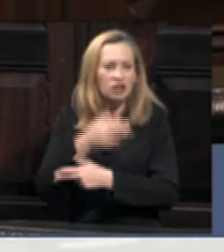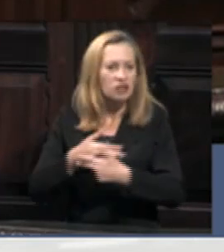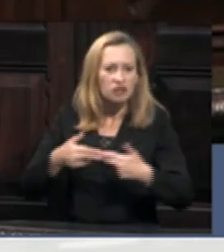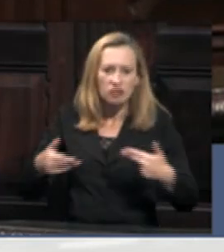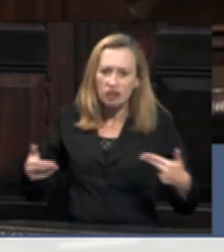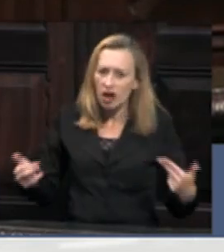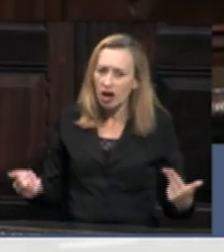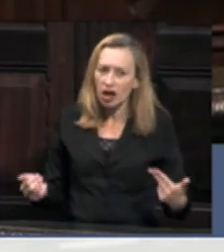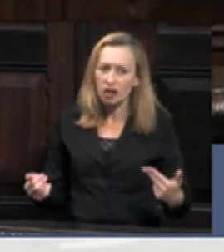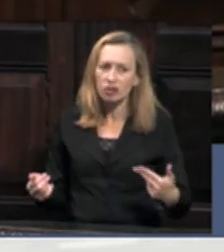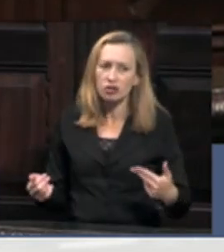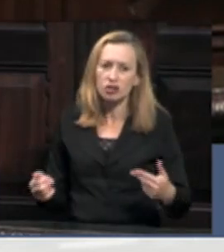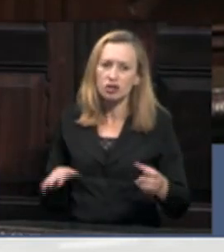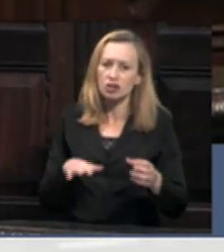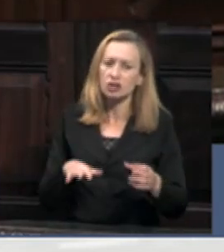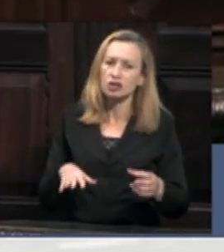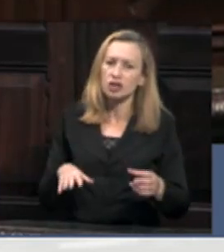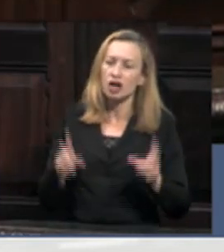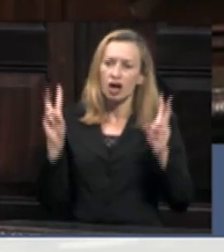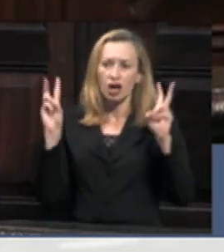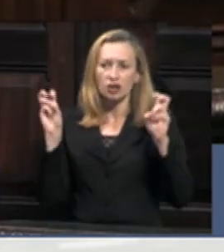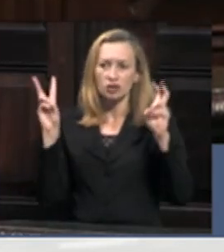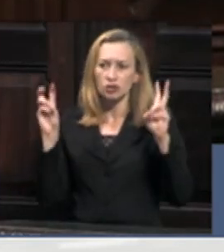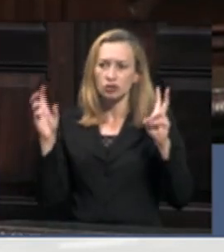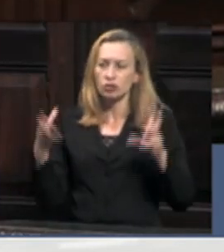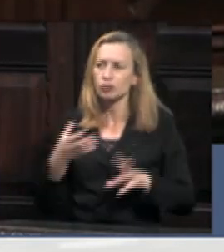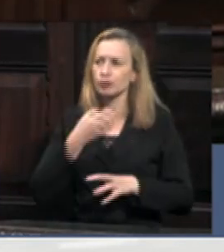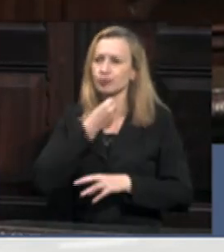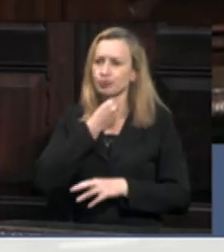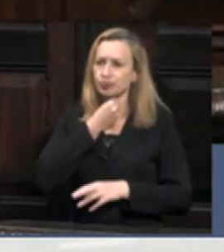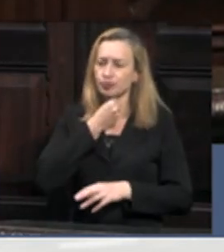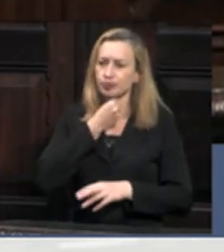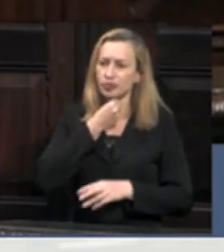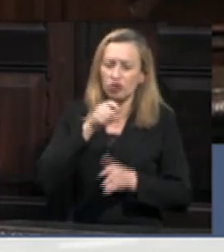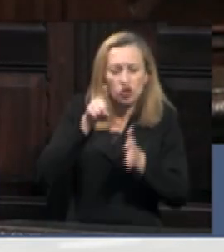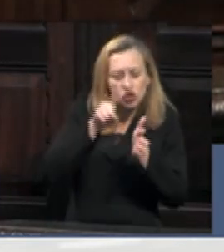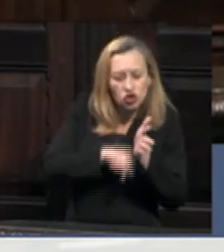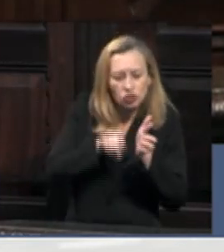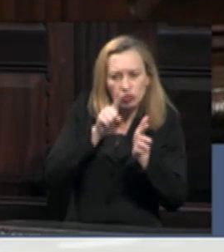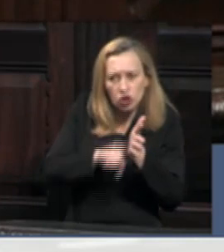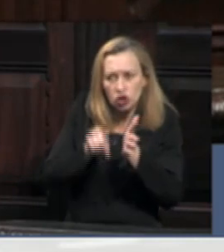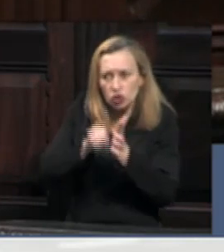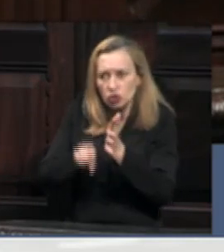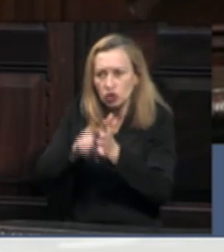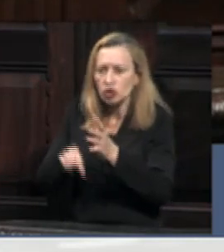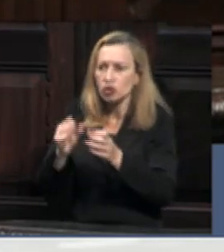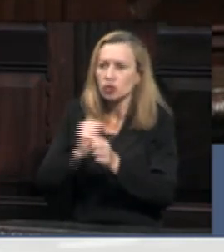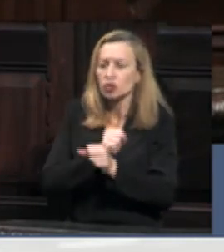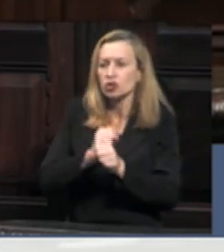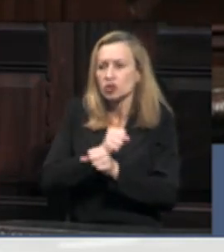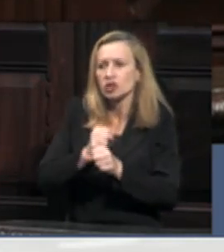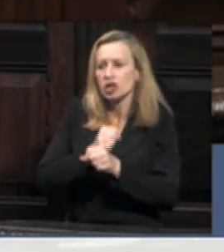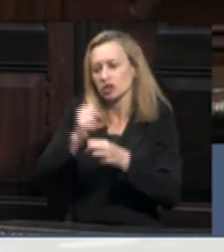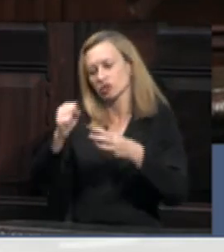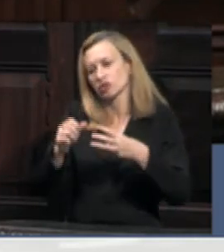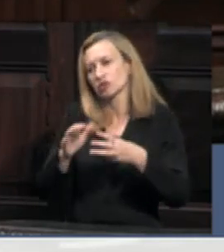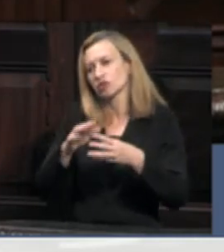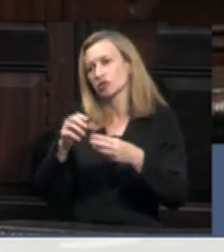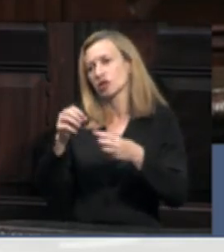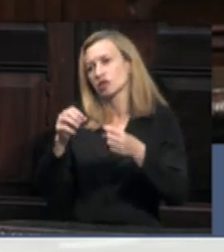aspectos que o diminuíram à medida que os meses foram passando, não poderia